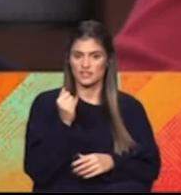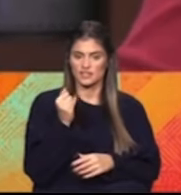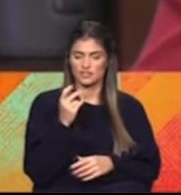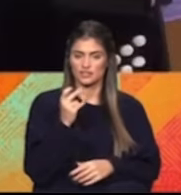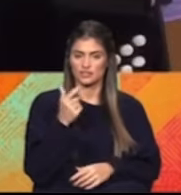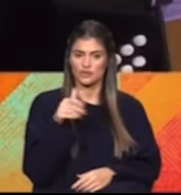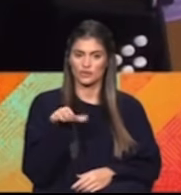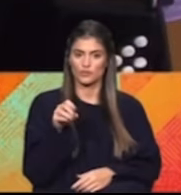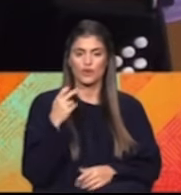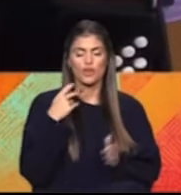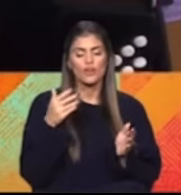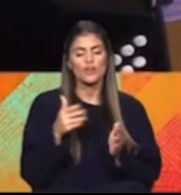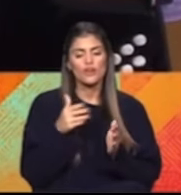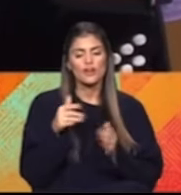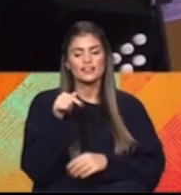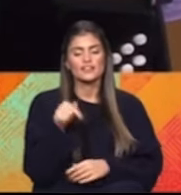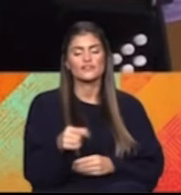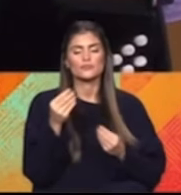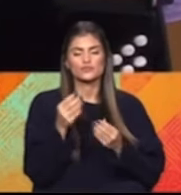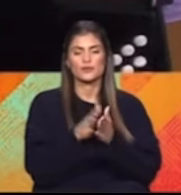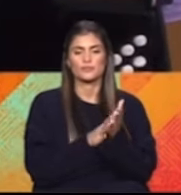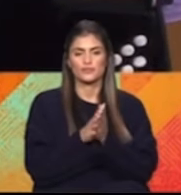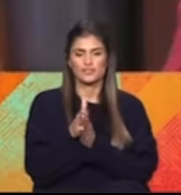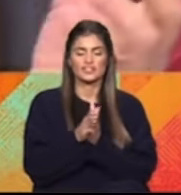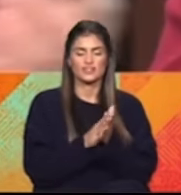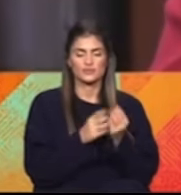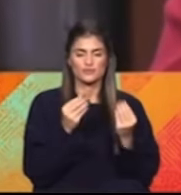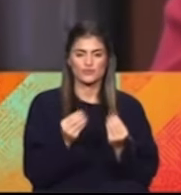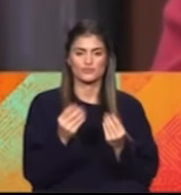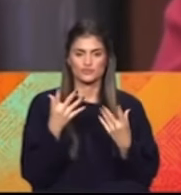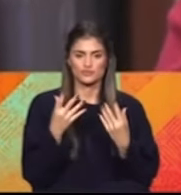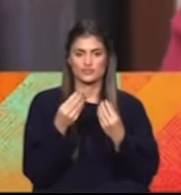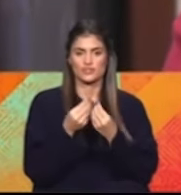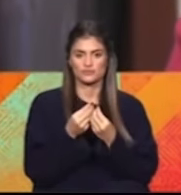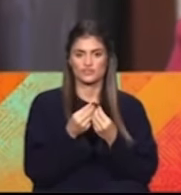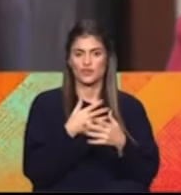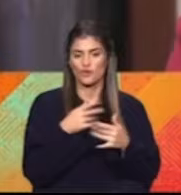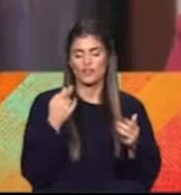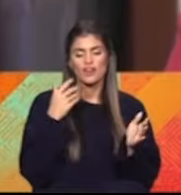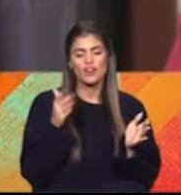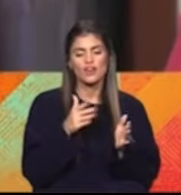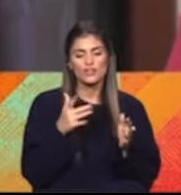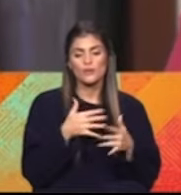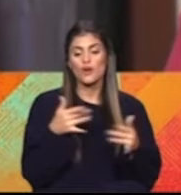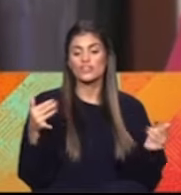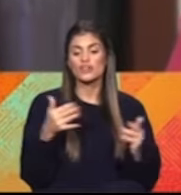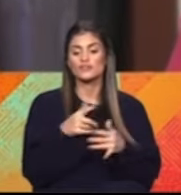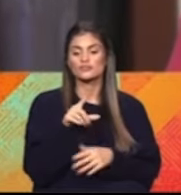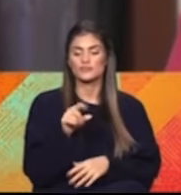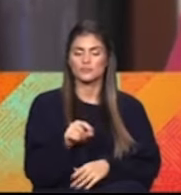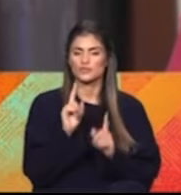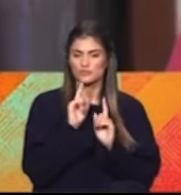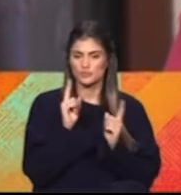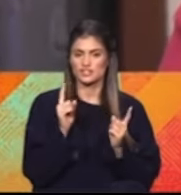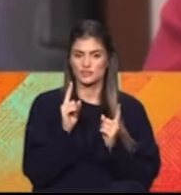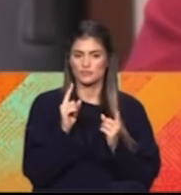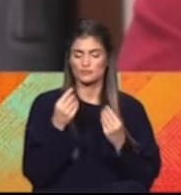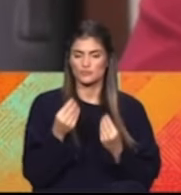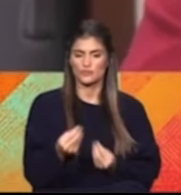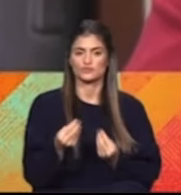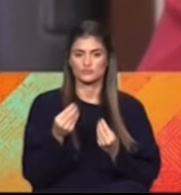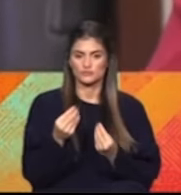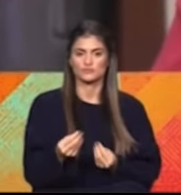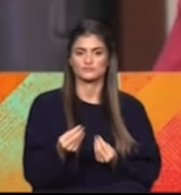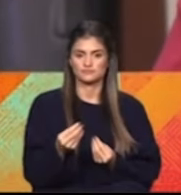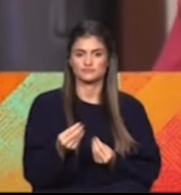pequeno. Agora aqui foi muito bem aproveitado a junção da concertina com o acordeão. Foi uma surpresa agradabilíssima.